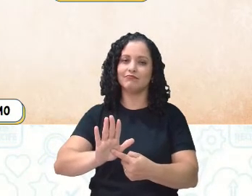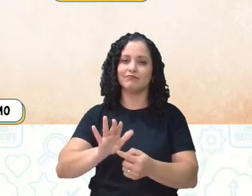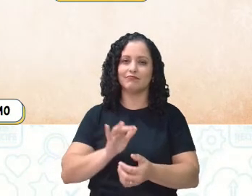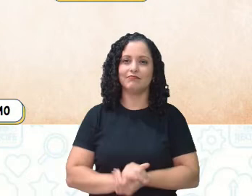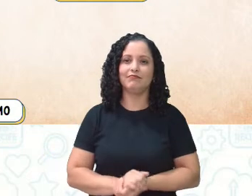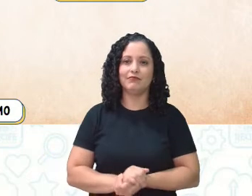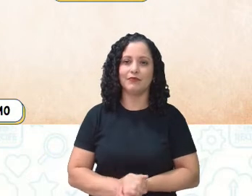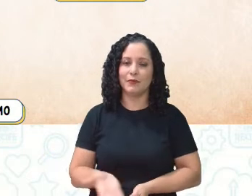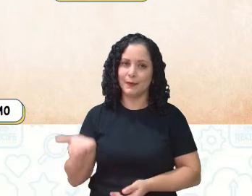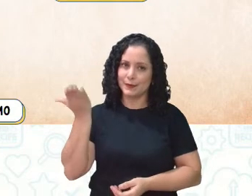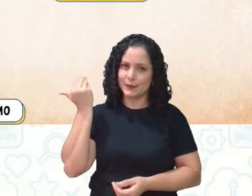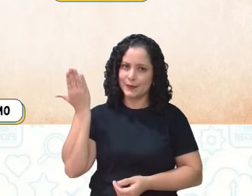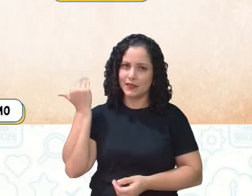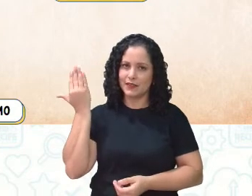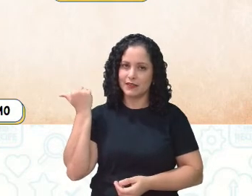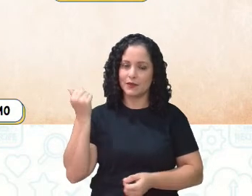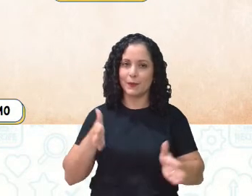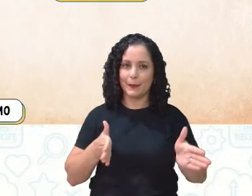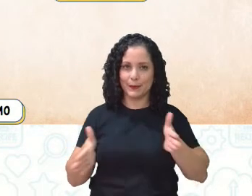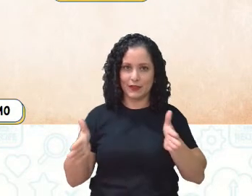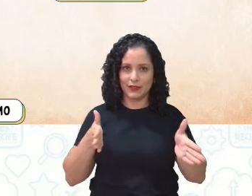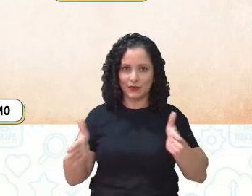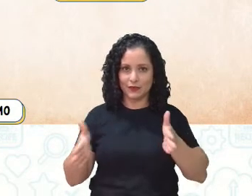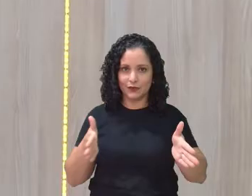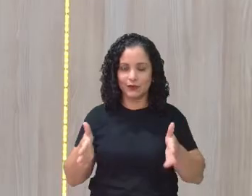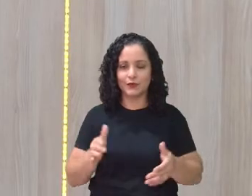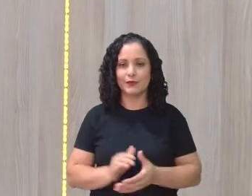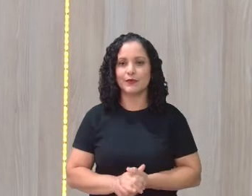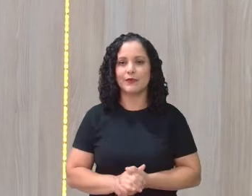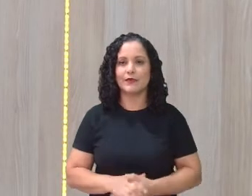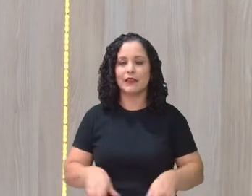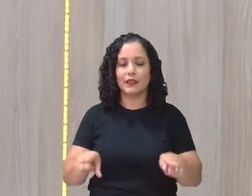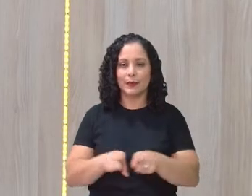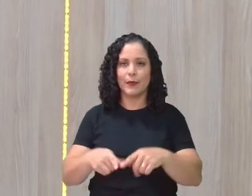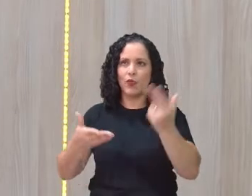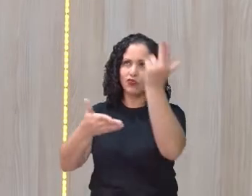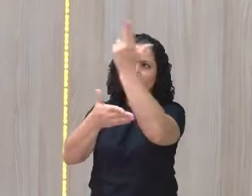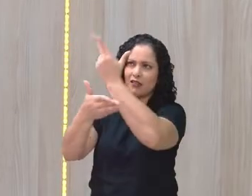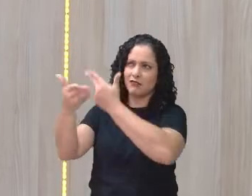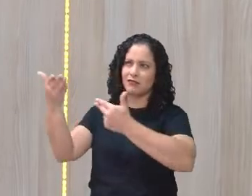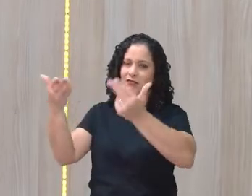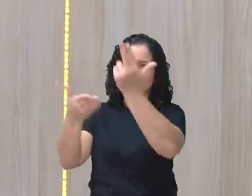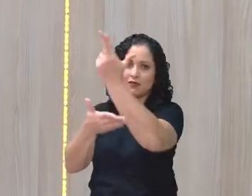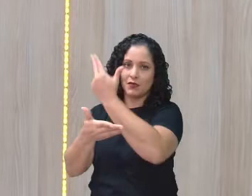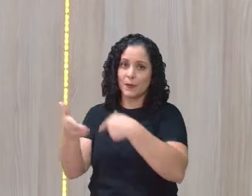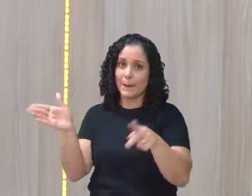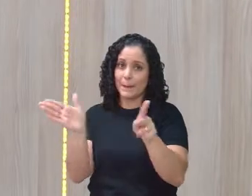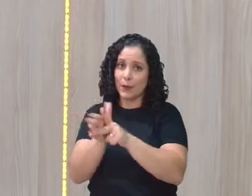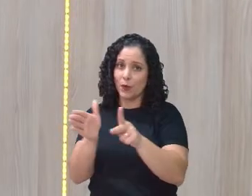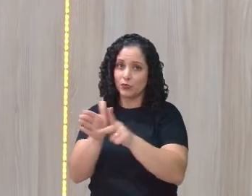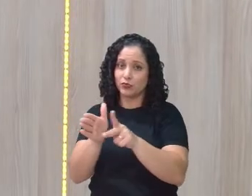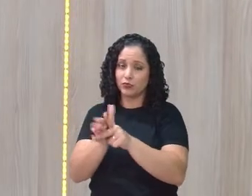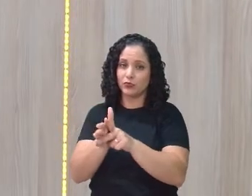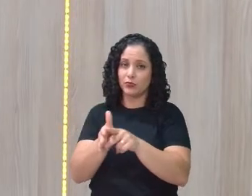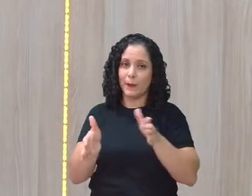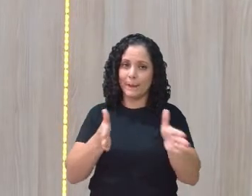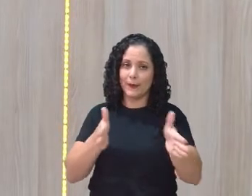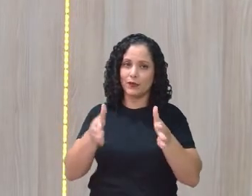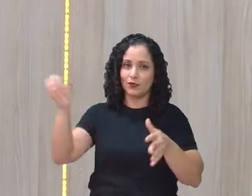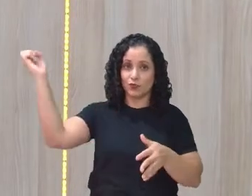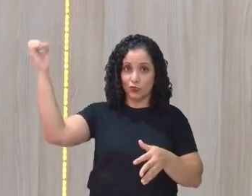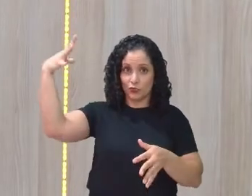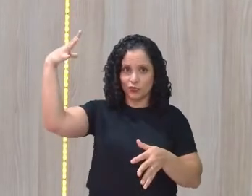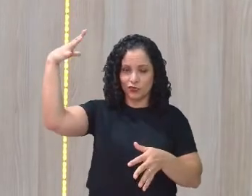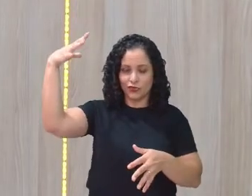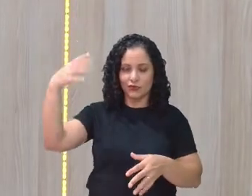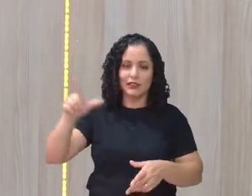né, da época. Então, olha aí também um quadro, uma gravura, né, que é da época do iluminismo e tem todos os